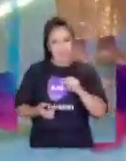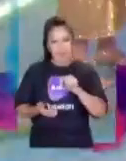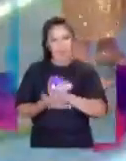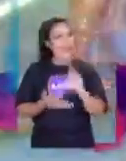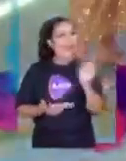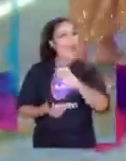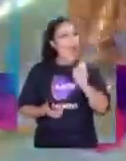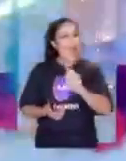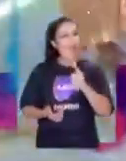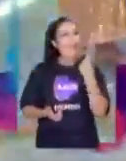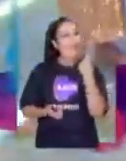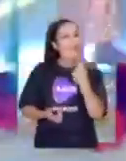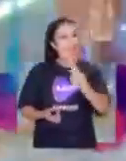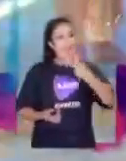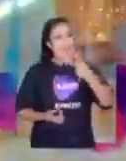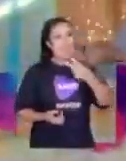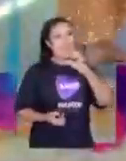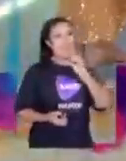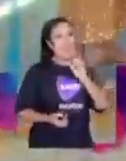Não,